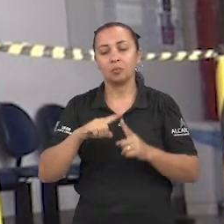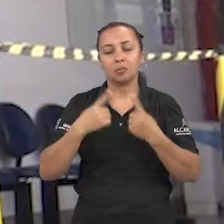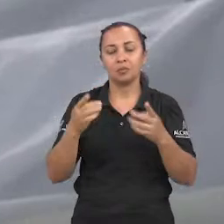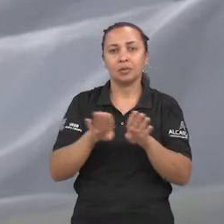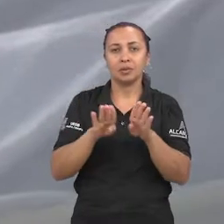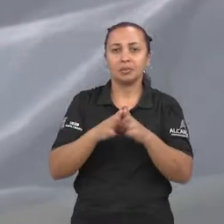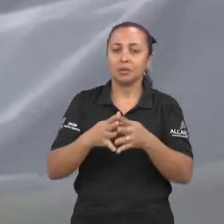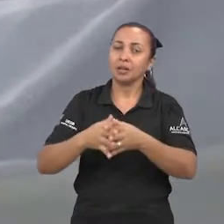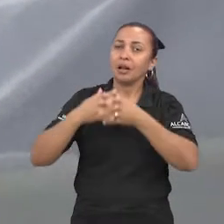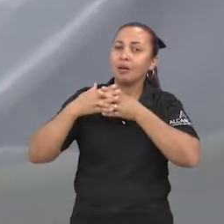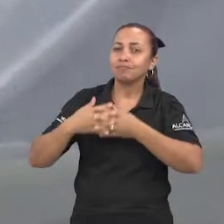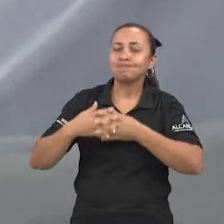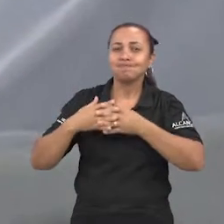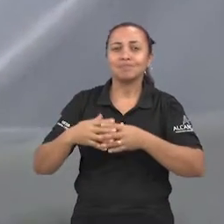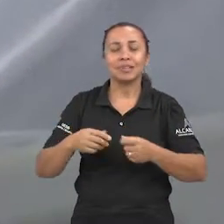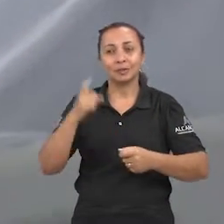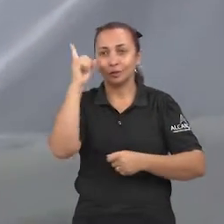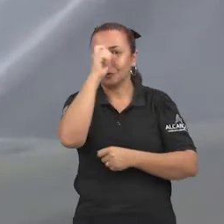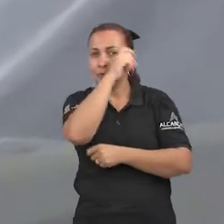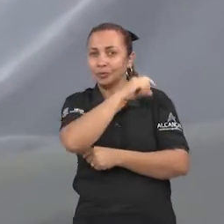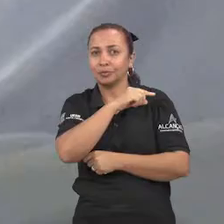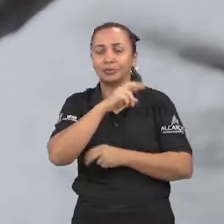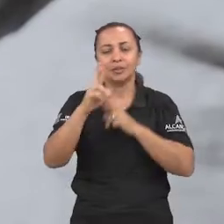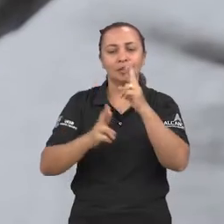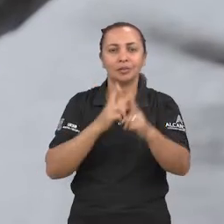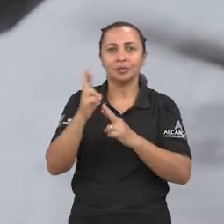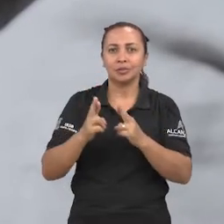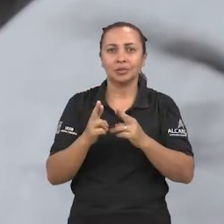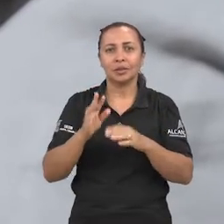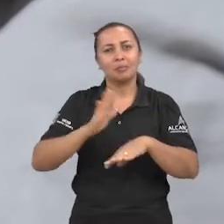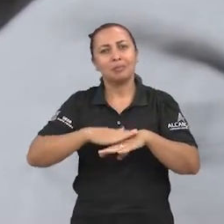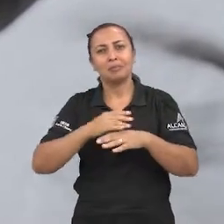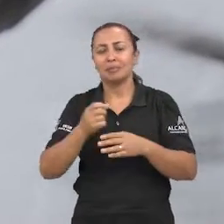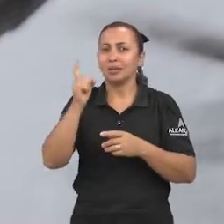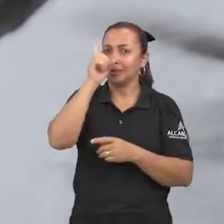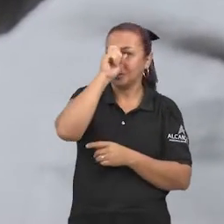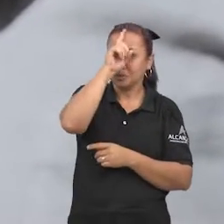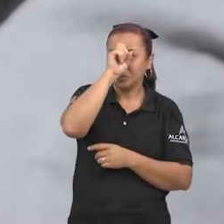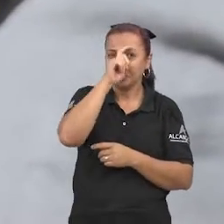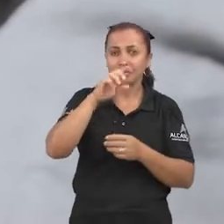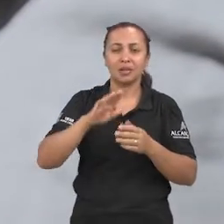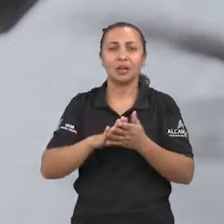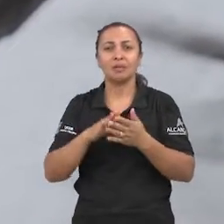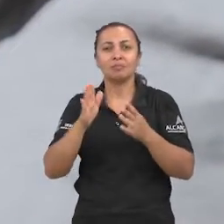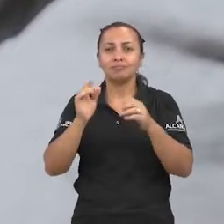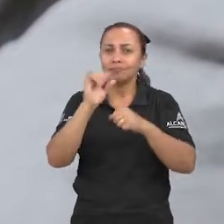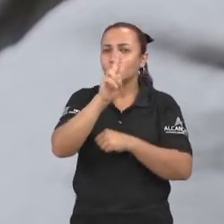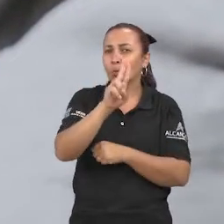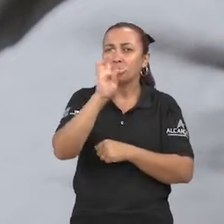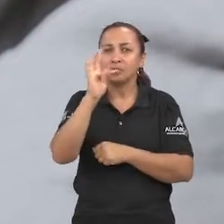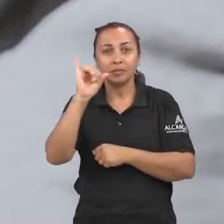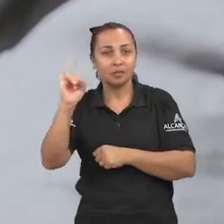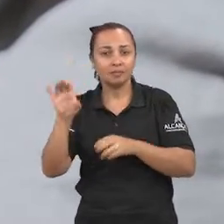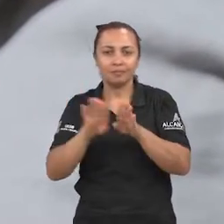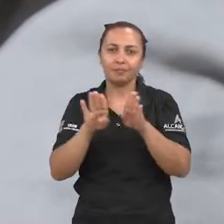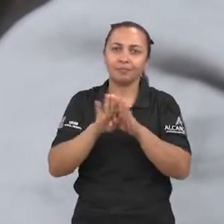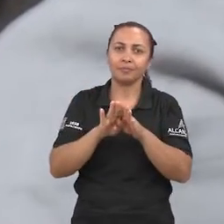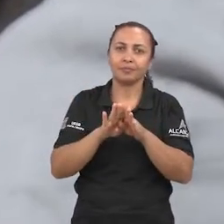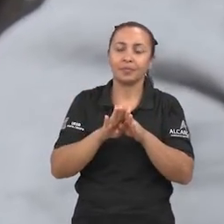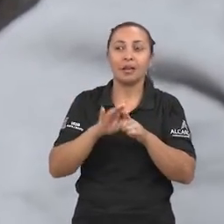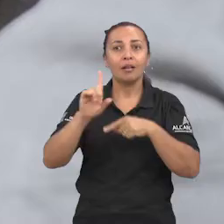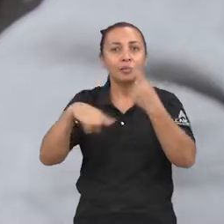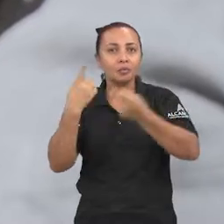isso. Então, maior hospitalização, maior tempo na UTI. A partir do advento da vacina, criou-se uma esperança que toda a